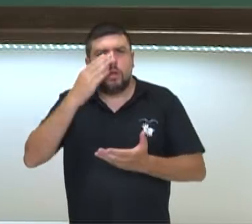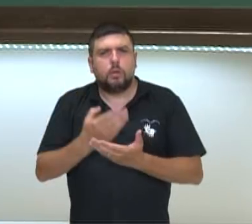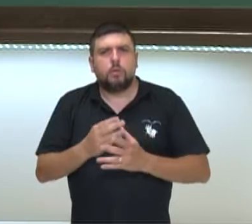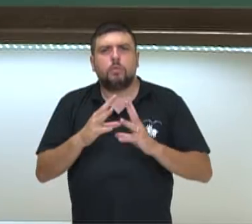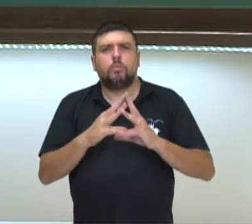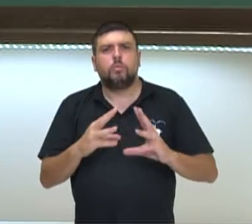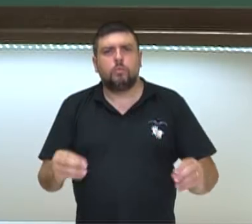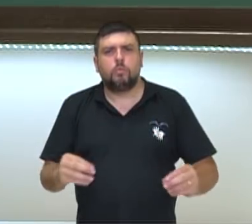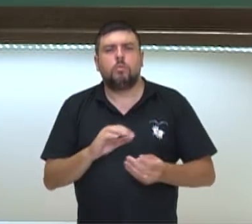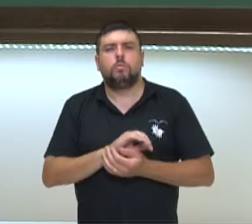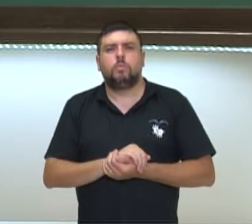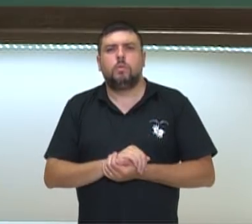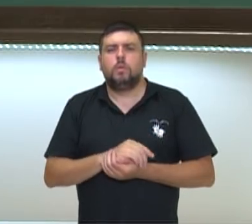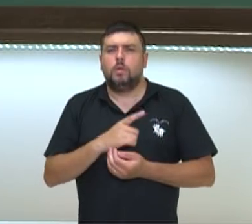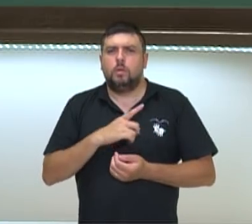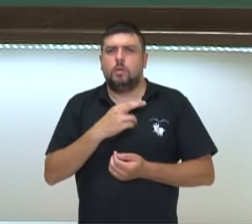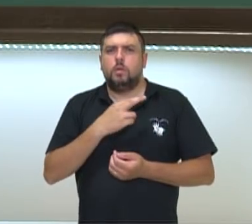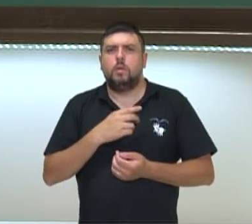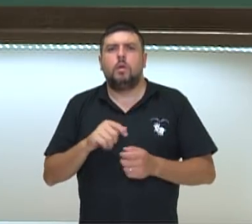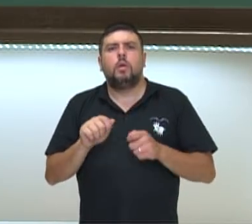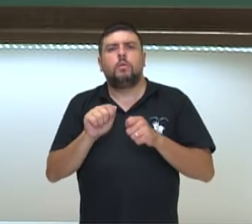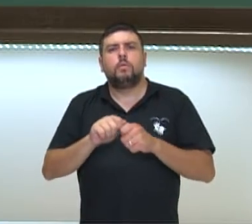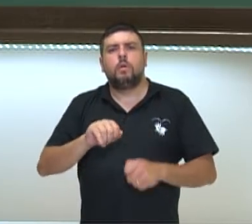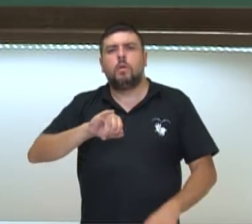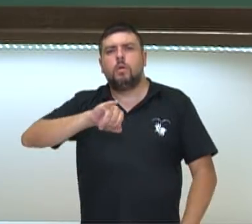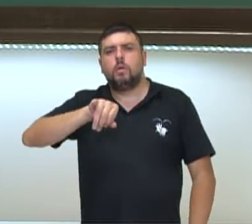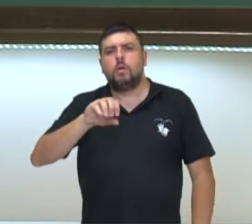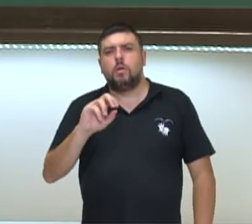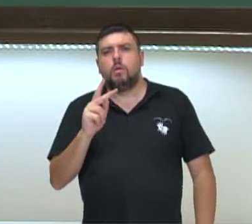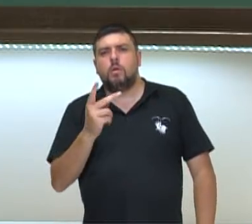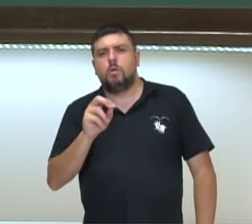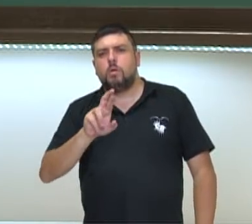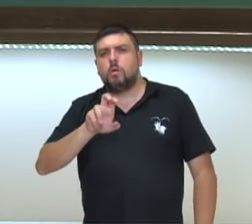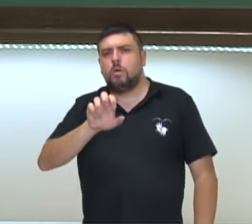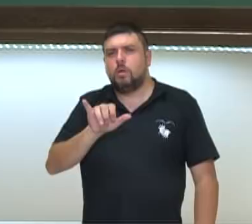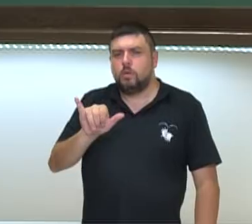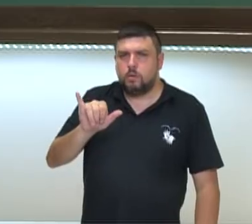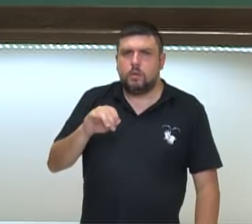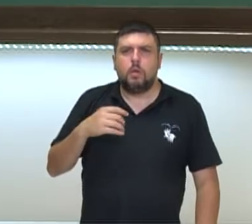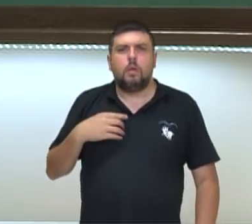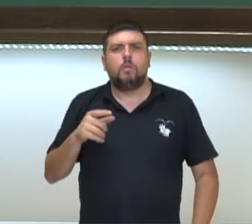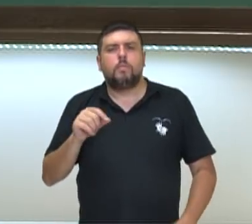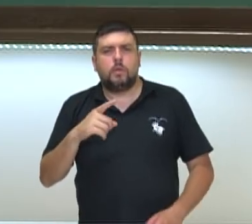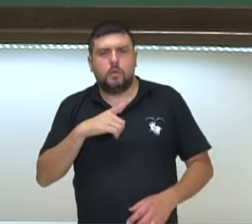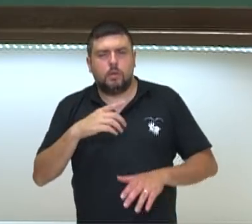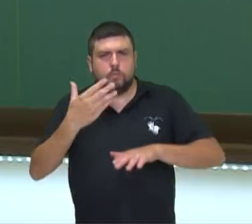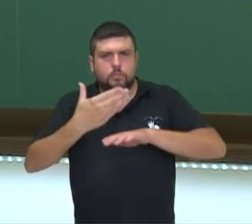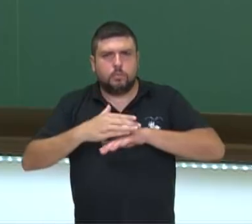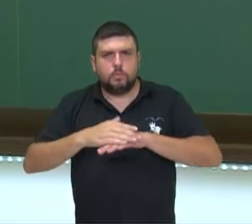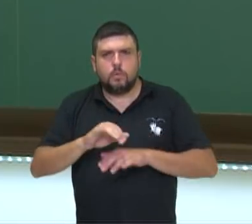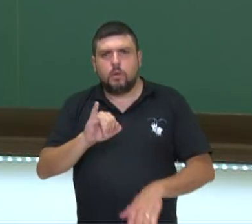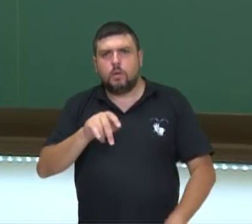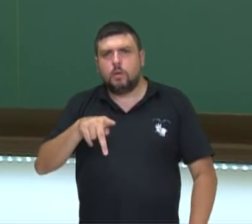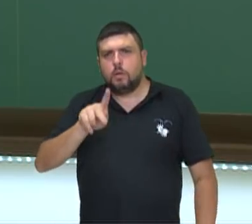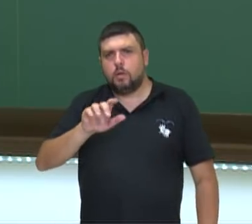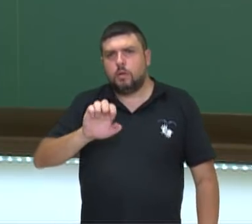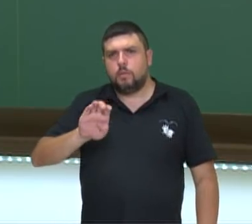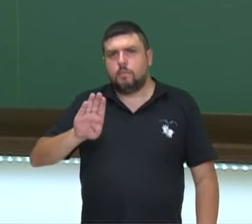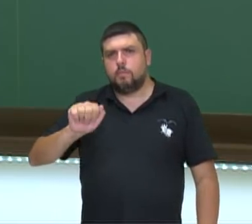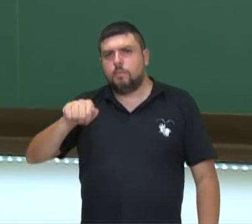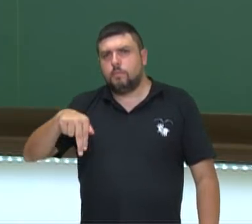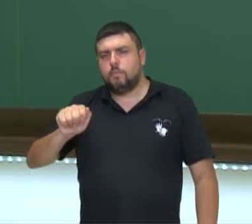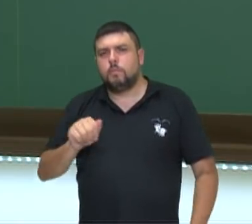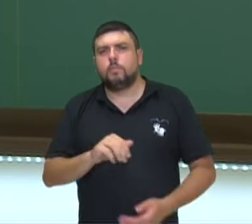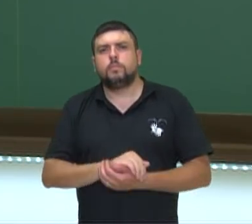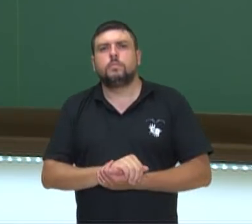várias, eles fazem jorei, né, que é imposição de mãos, mas aí eles têm essa prática da Ikebana. A Ikebana é uma arte que